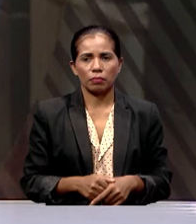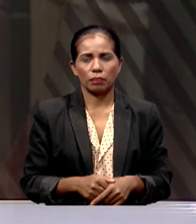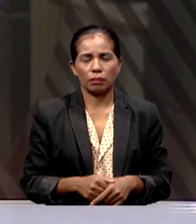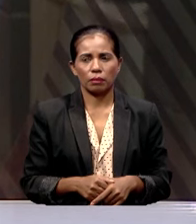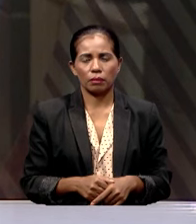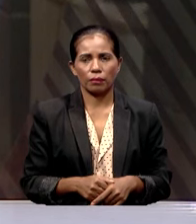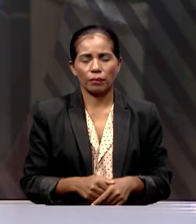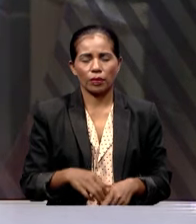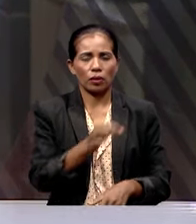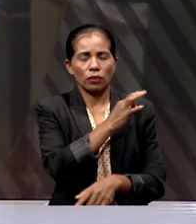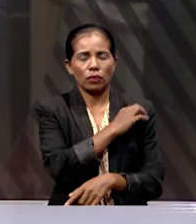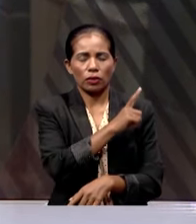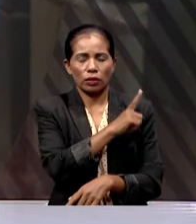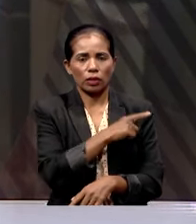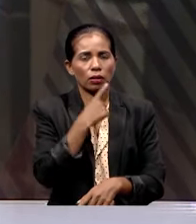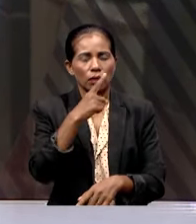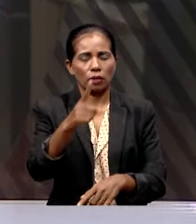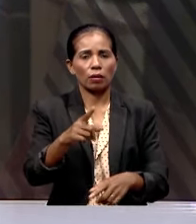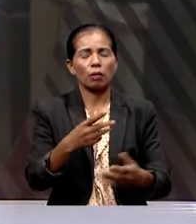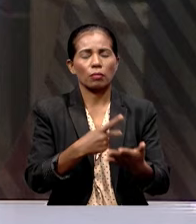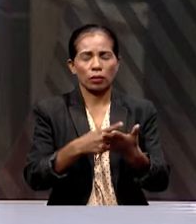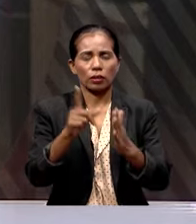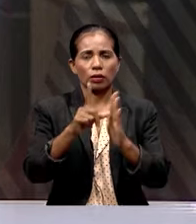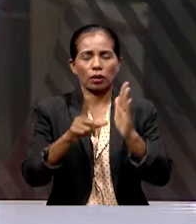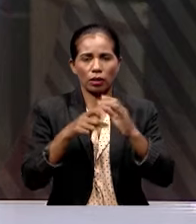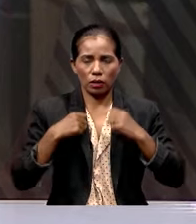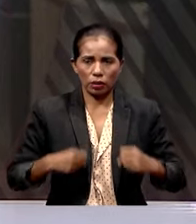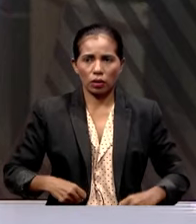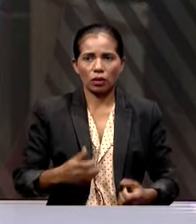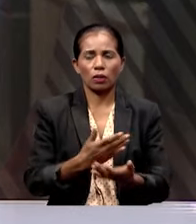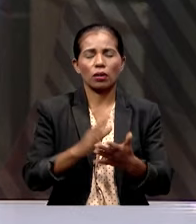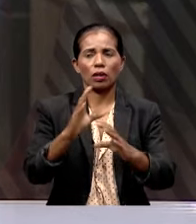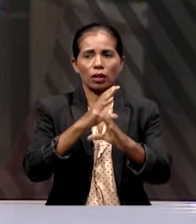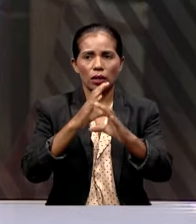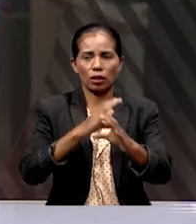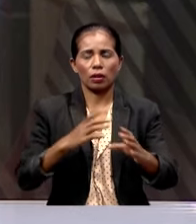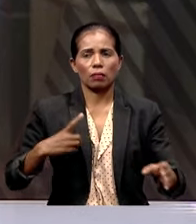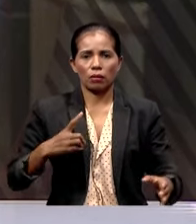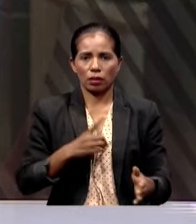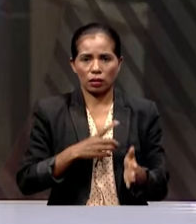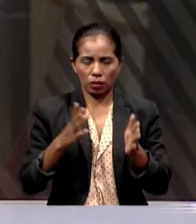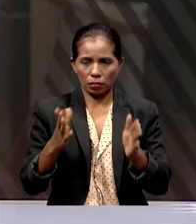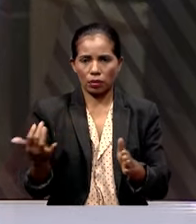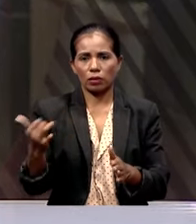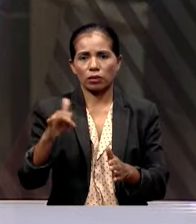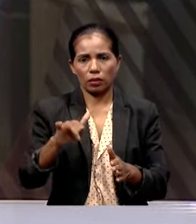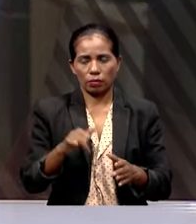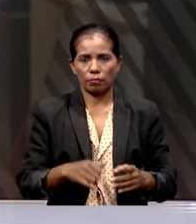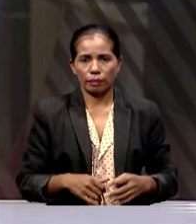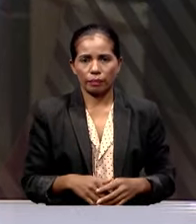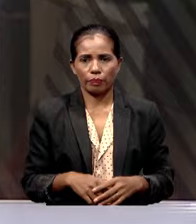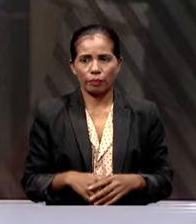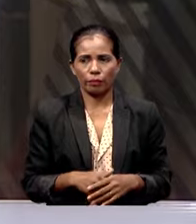Fontil halu petição contra o projeto de lei subsídio saúde no só secreto privado para deputado Sira.